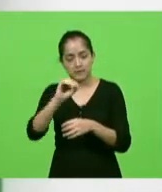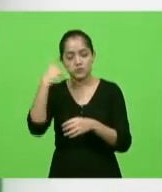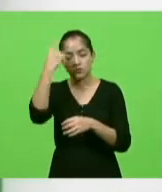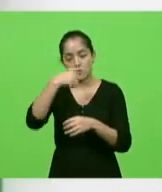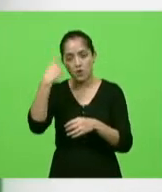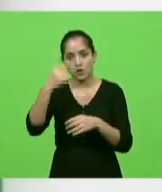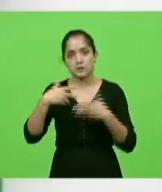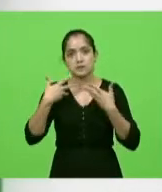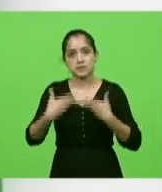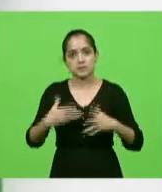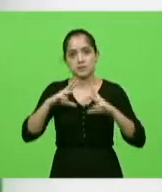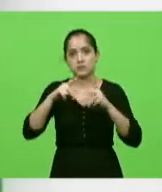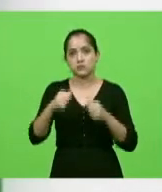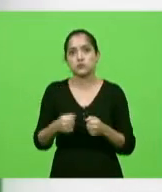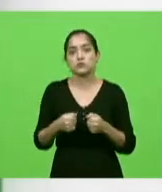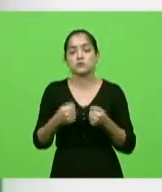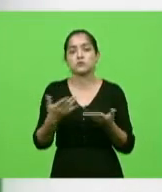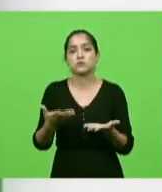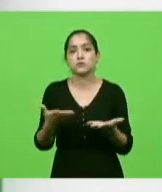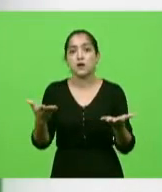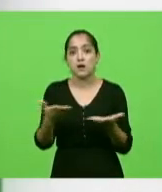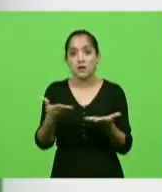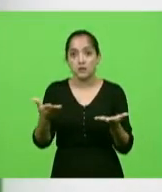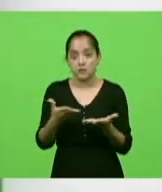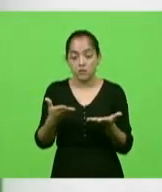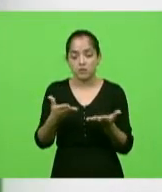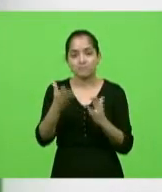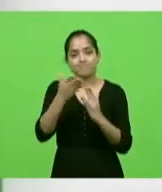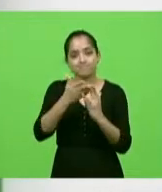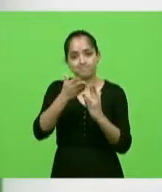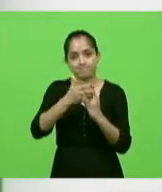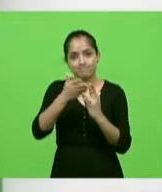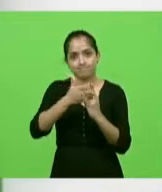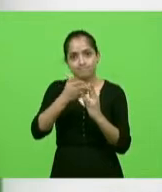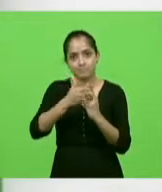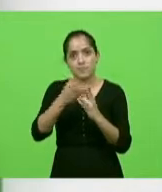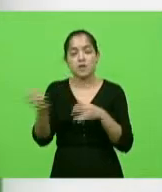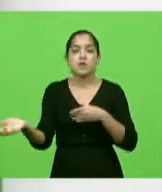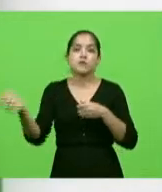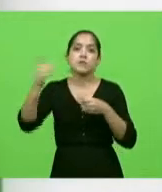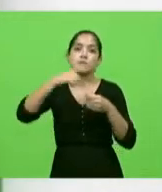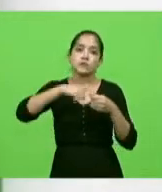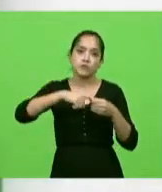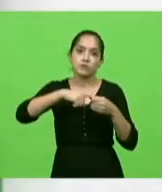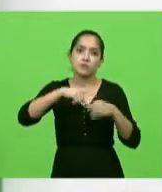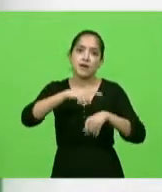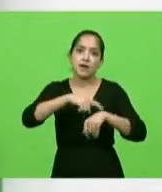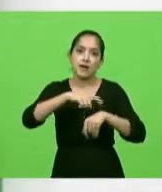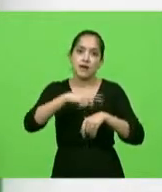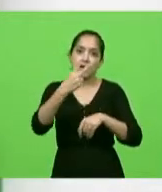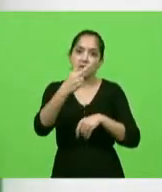o cansaço de todos. Nós, então, entraremos num recesso e retornaremos